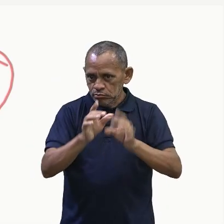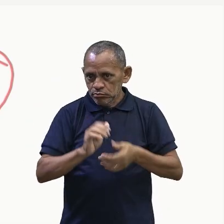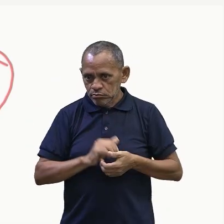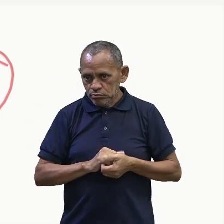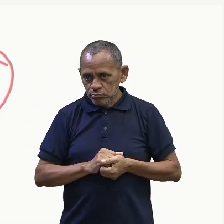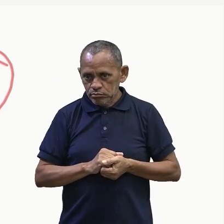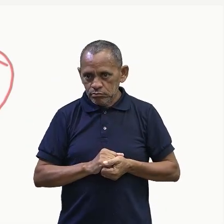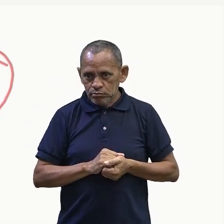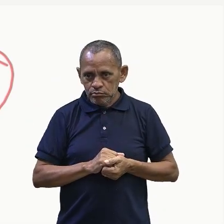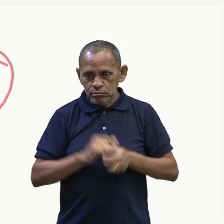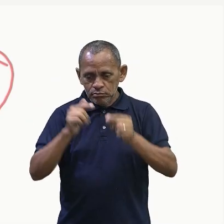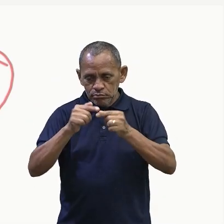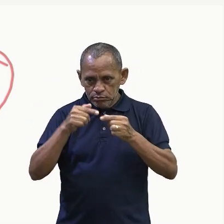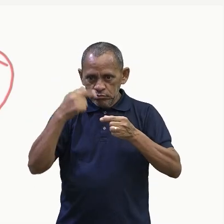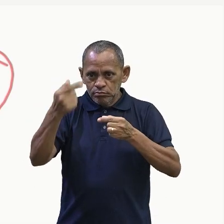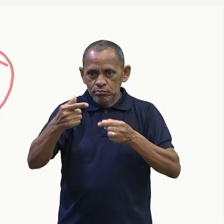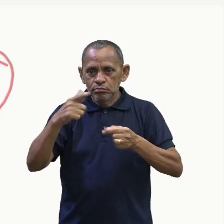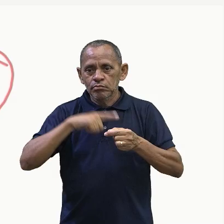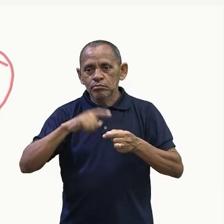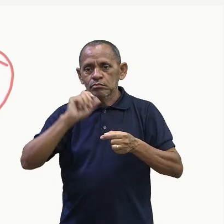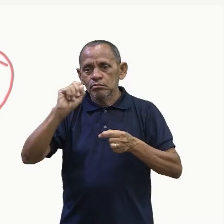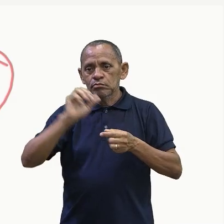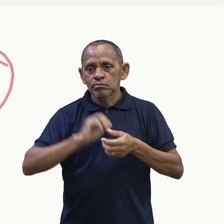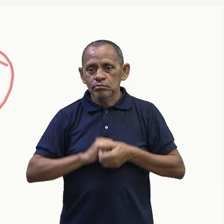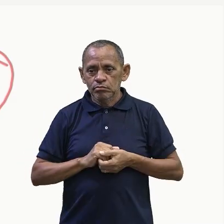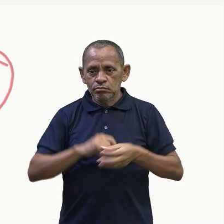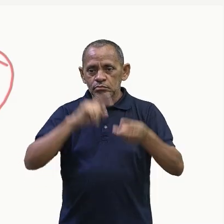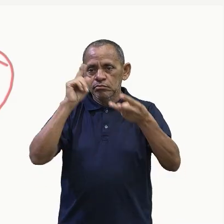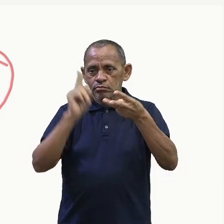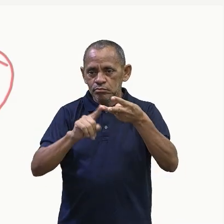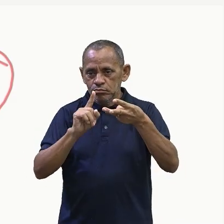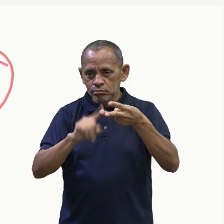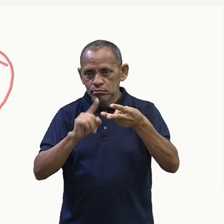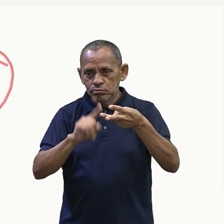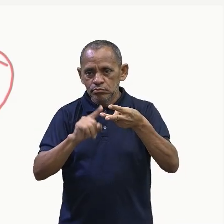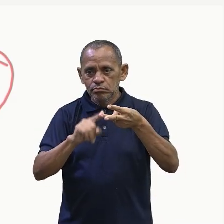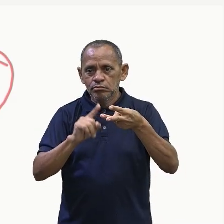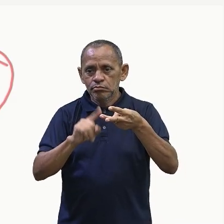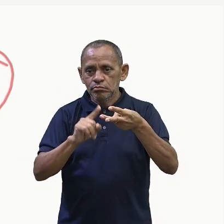né? E depois nós vamos ter ali, né, mais